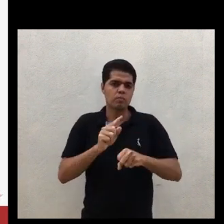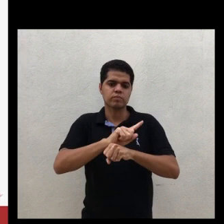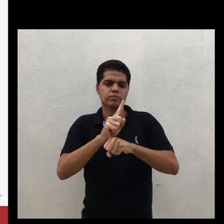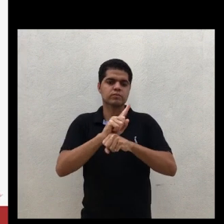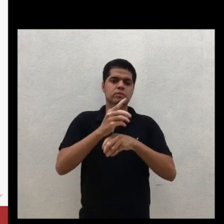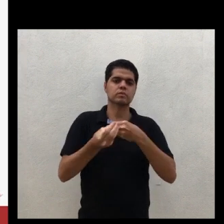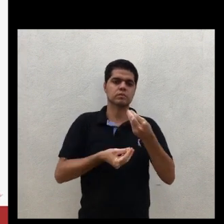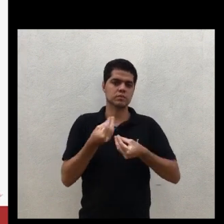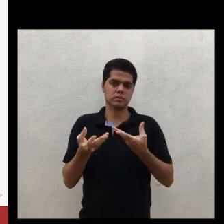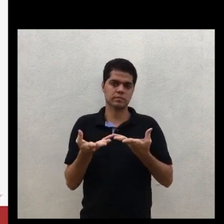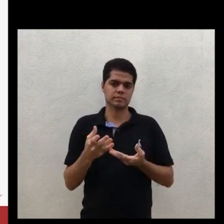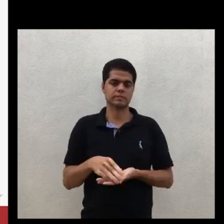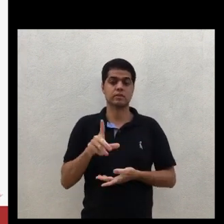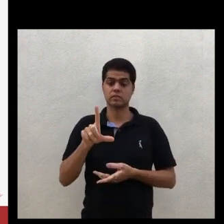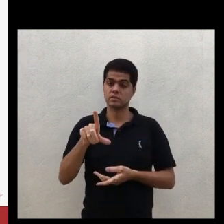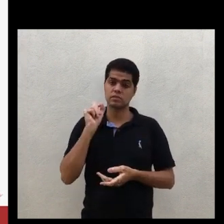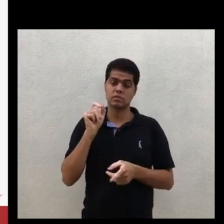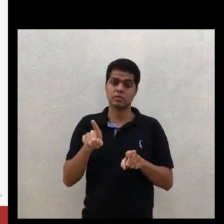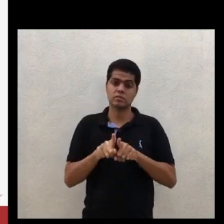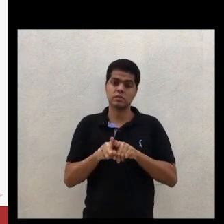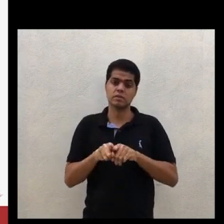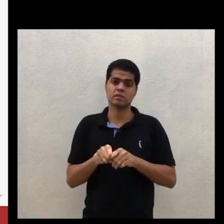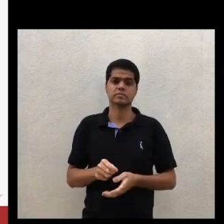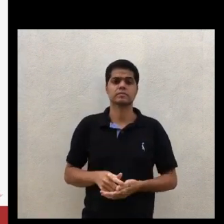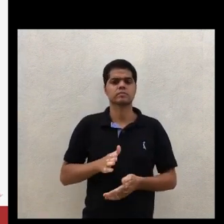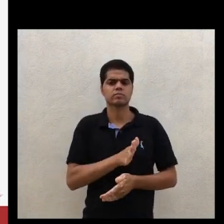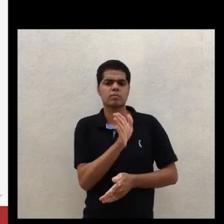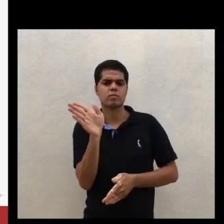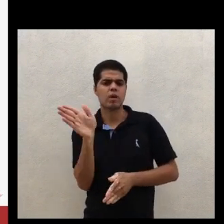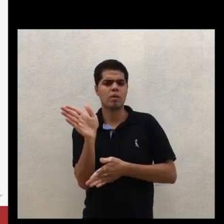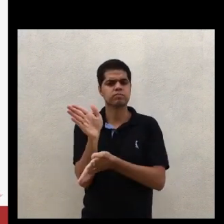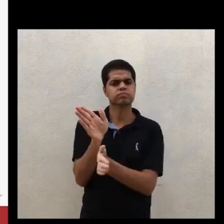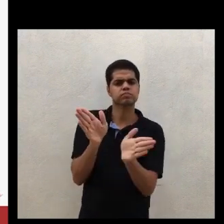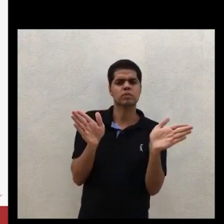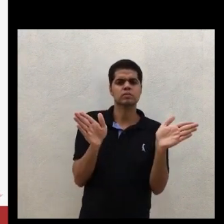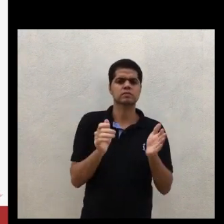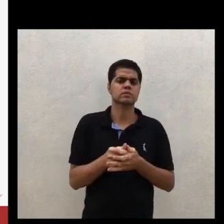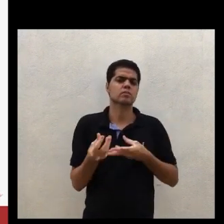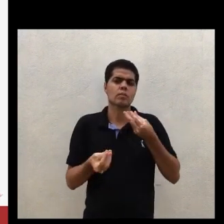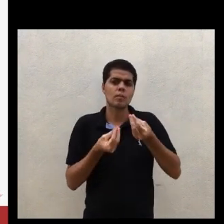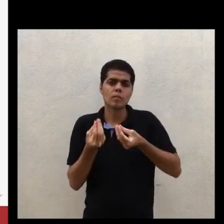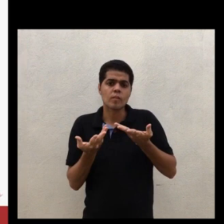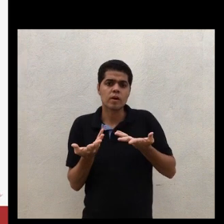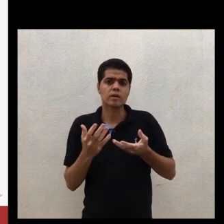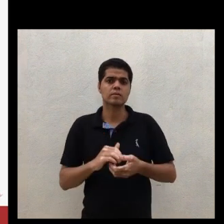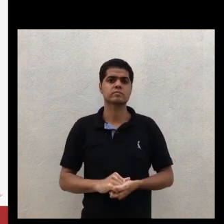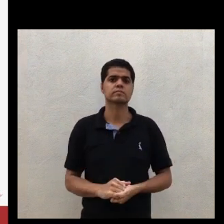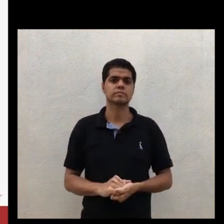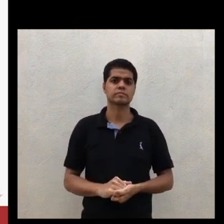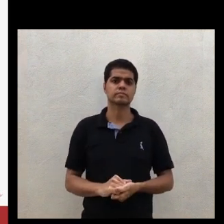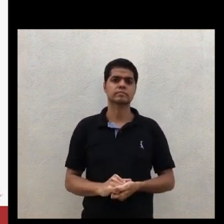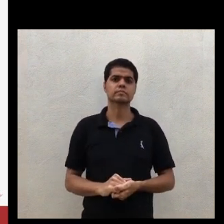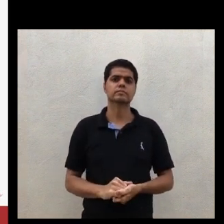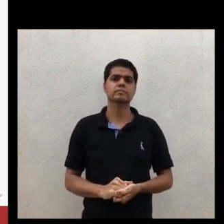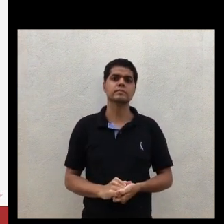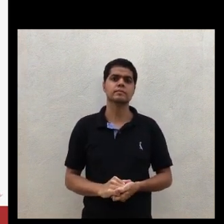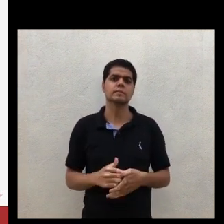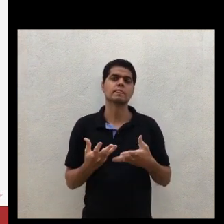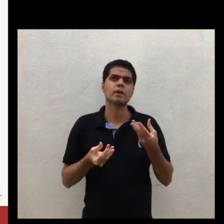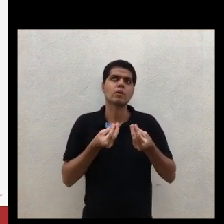velocidade média ou mais rápido, né? E também para a direita ou para a esquerda, né? O tanto que uma